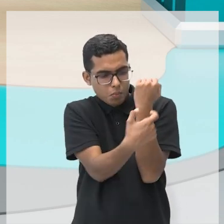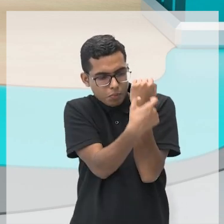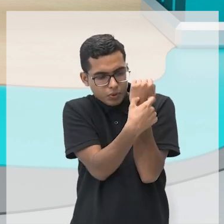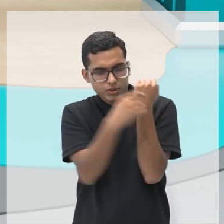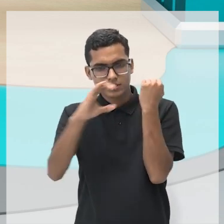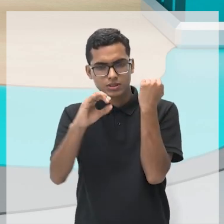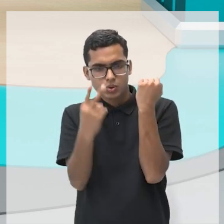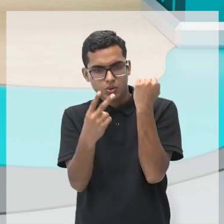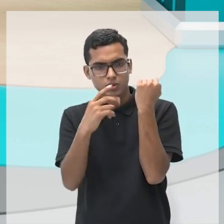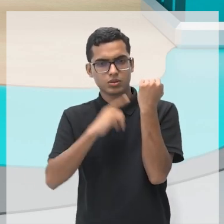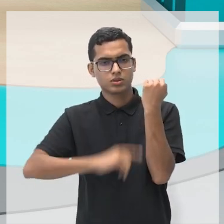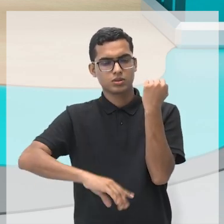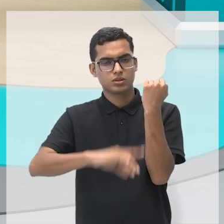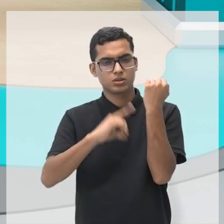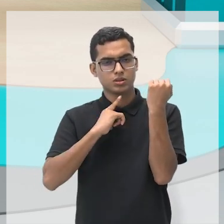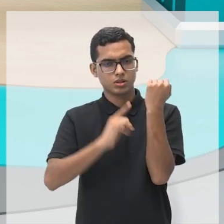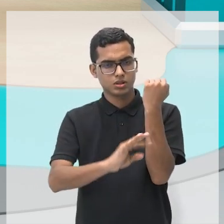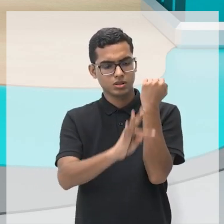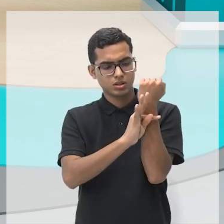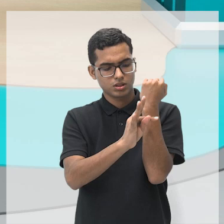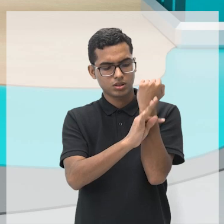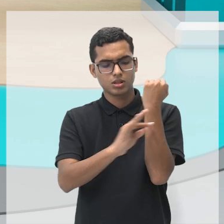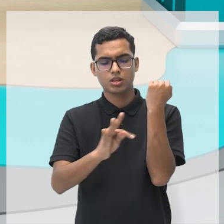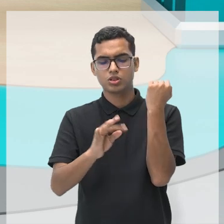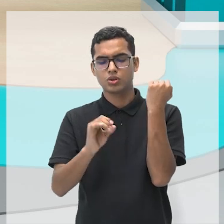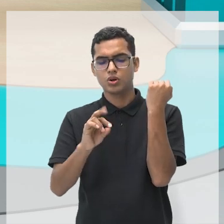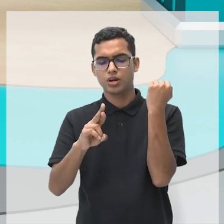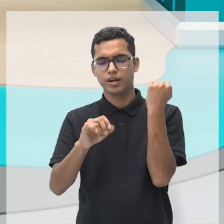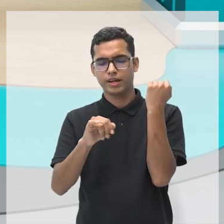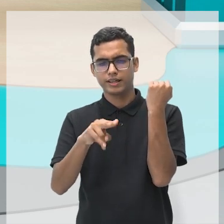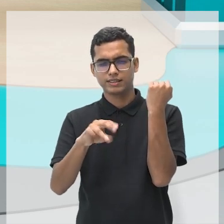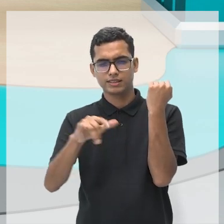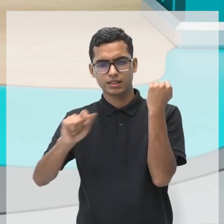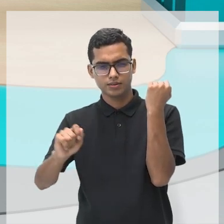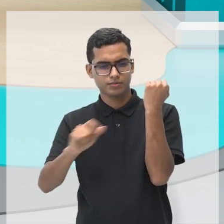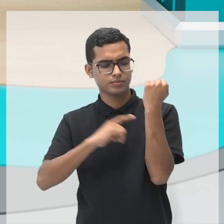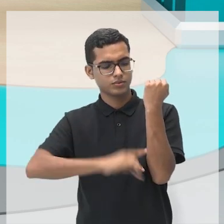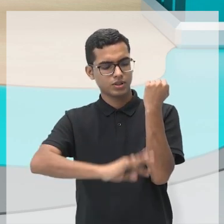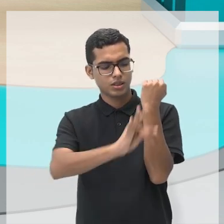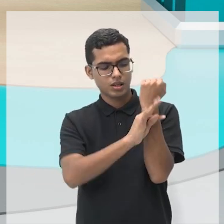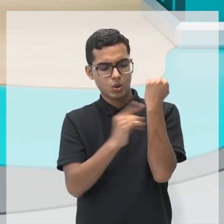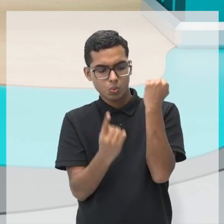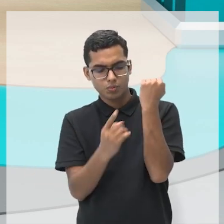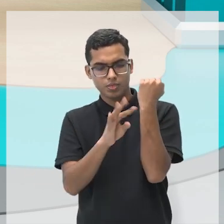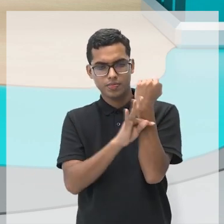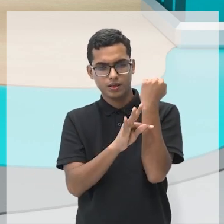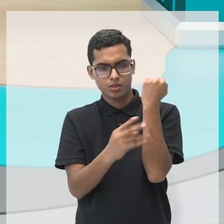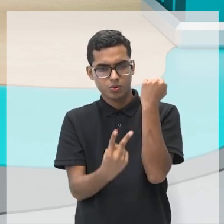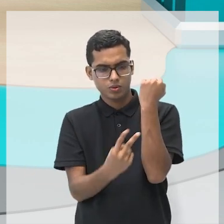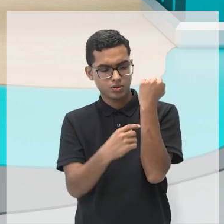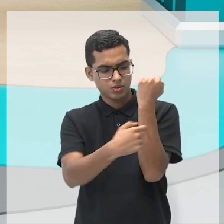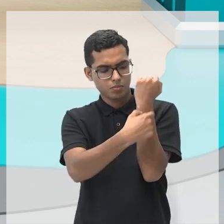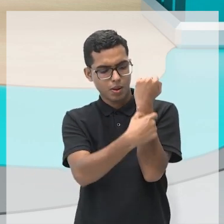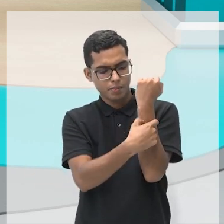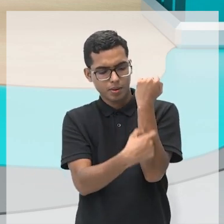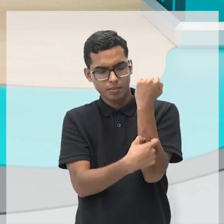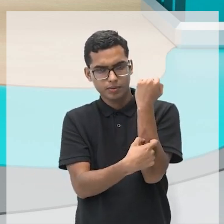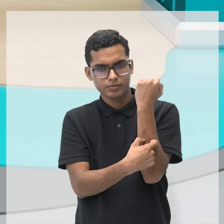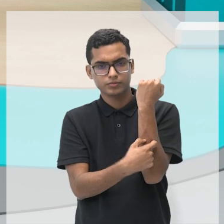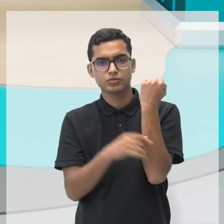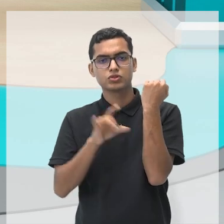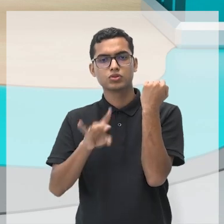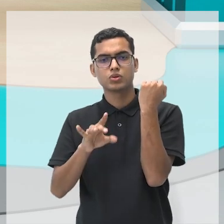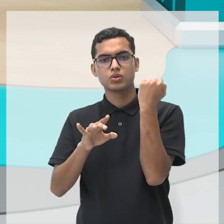A torácica, T1, T2, T3, mas para vocês saberem, somente a porção cervical,